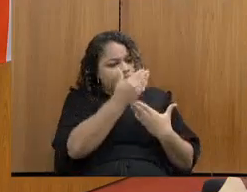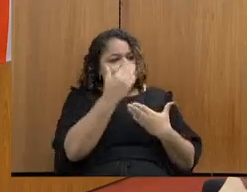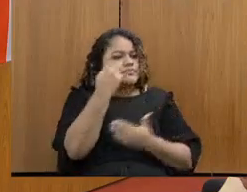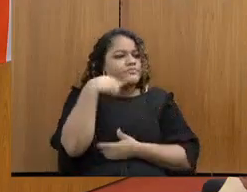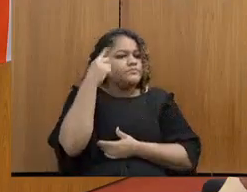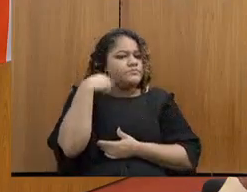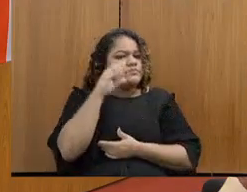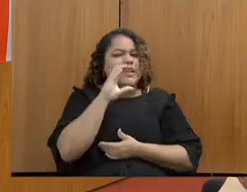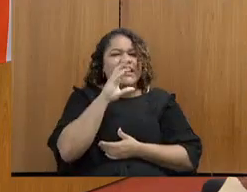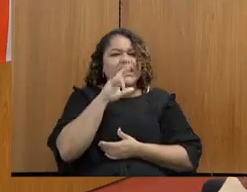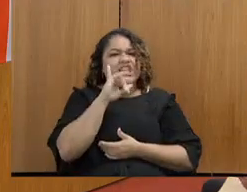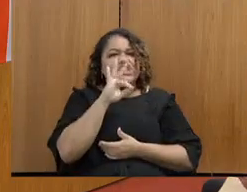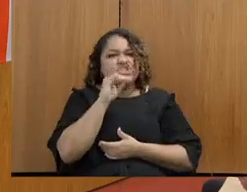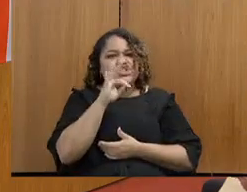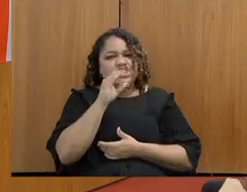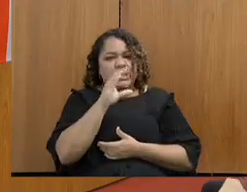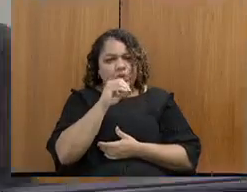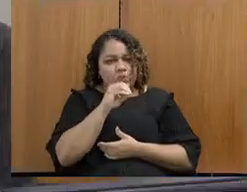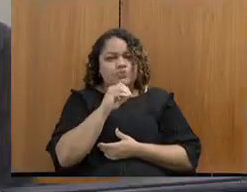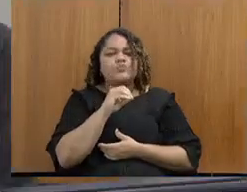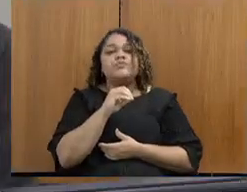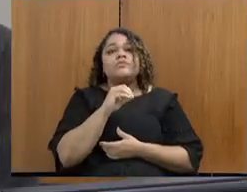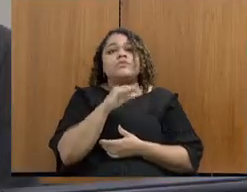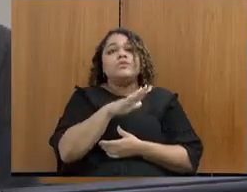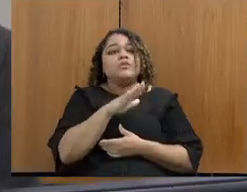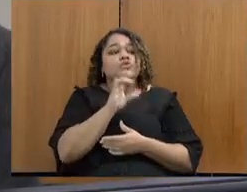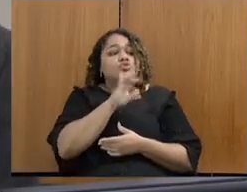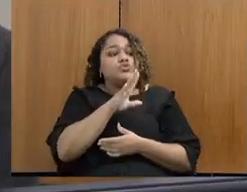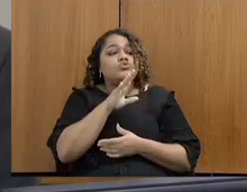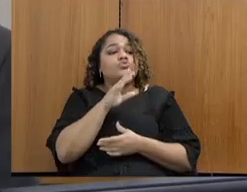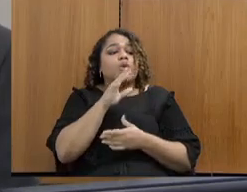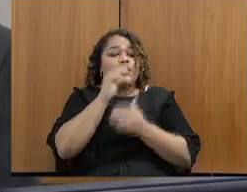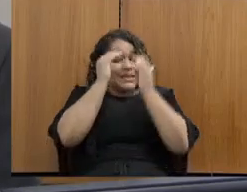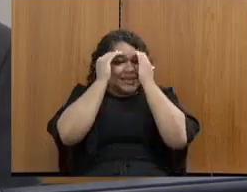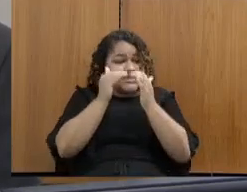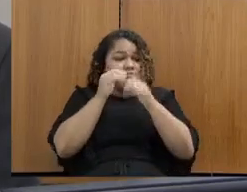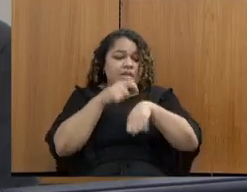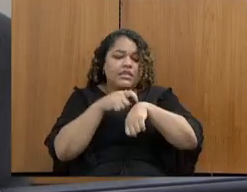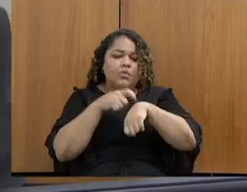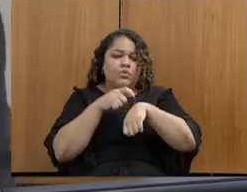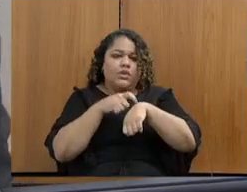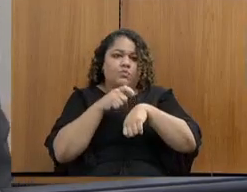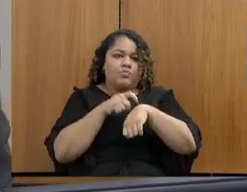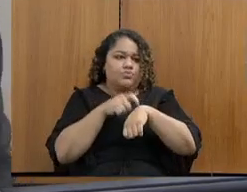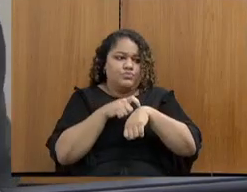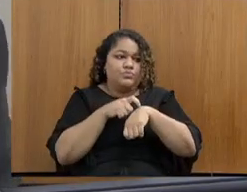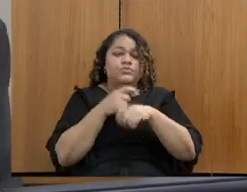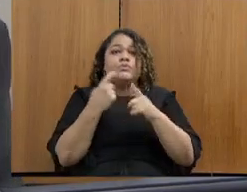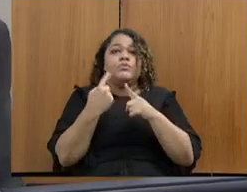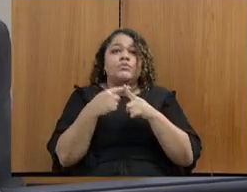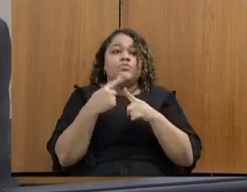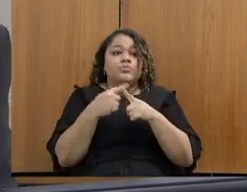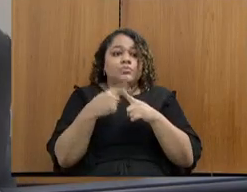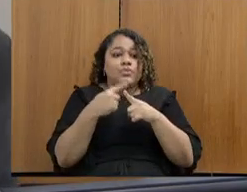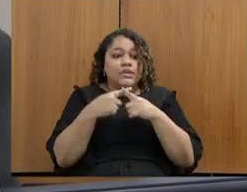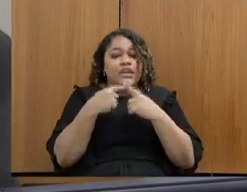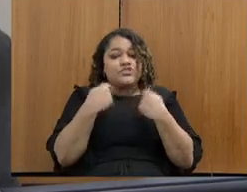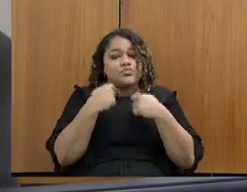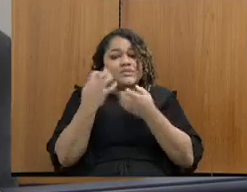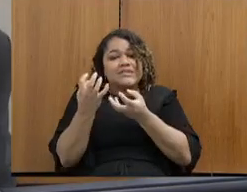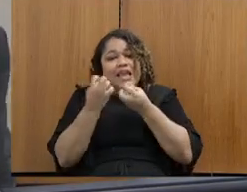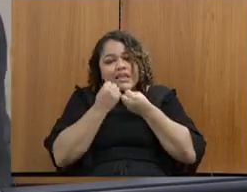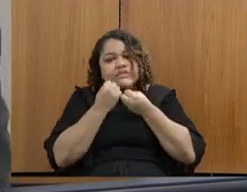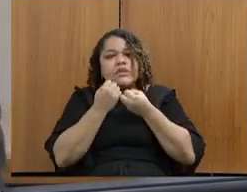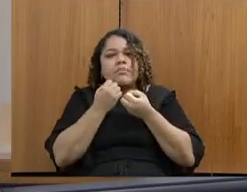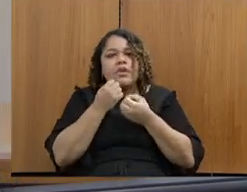Só lembrando os colegas deputados para se ter ao tempo uma vez que nós temos que receber a polícia militar às 14 horas